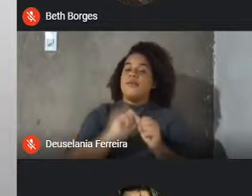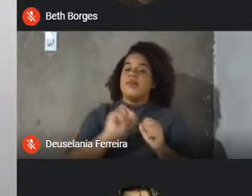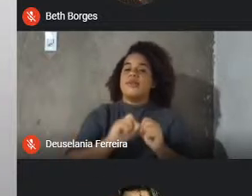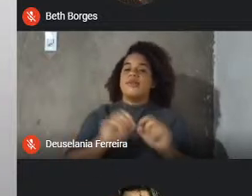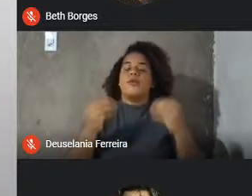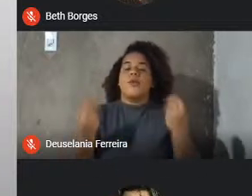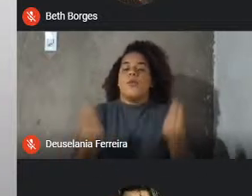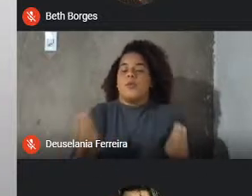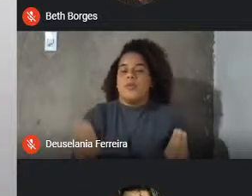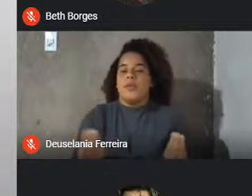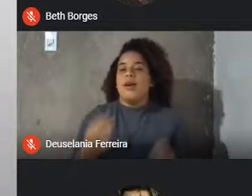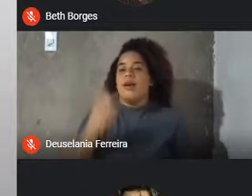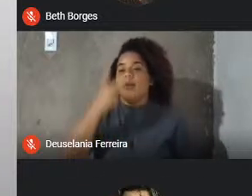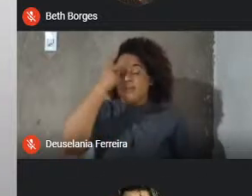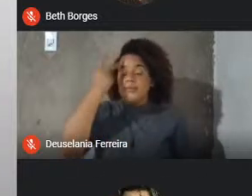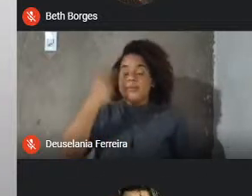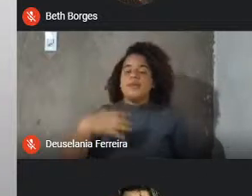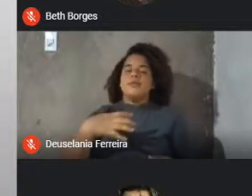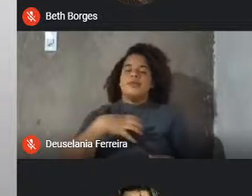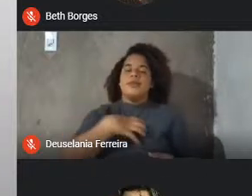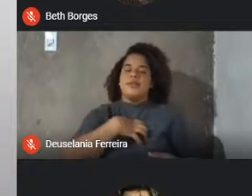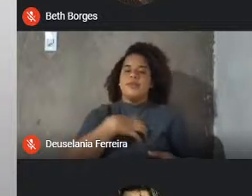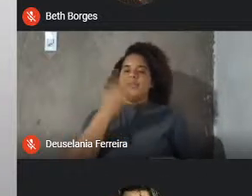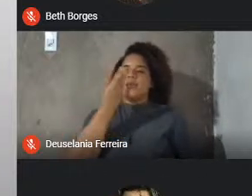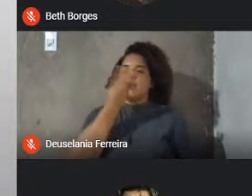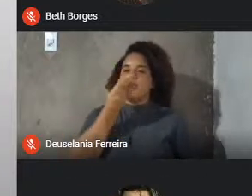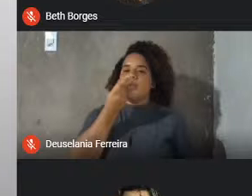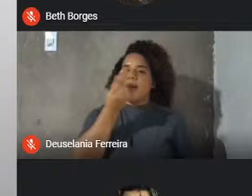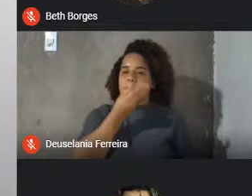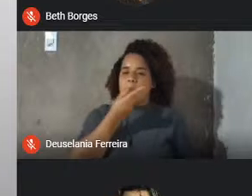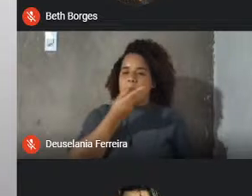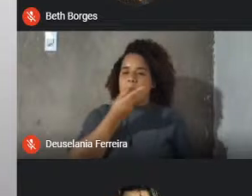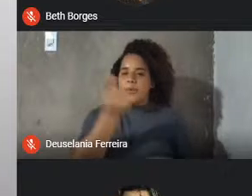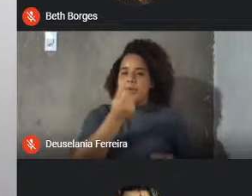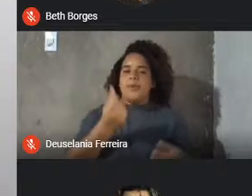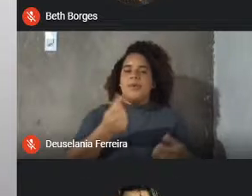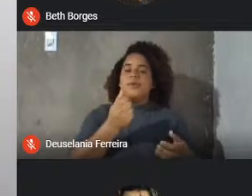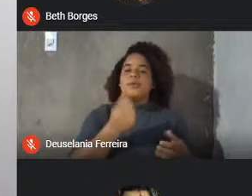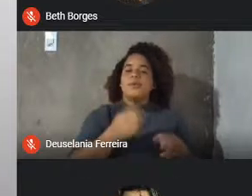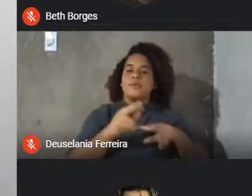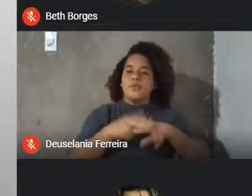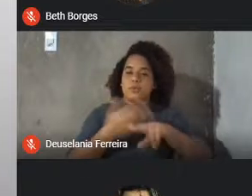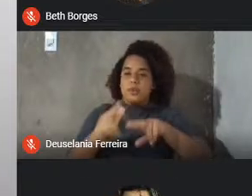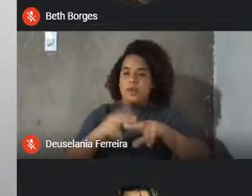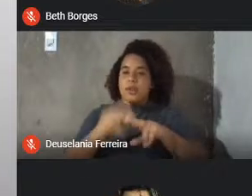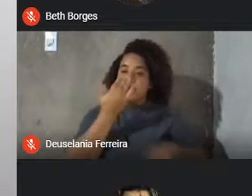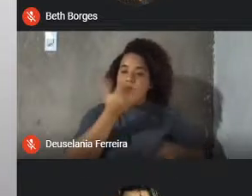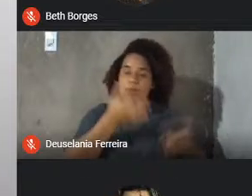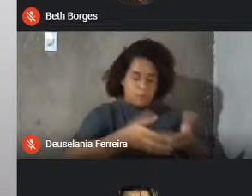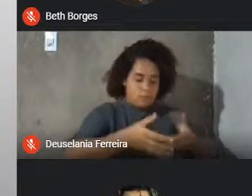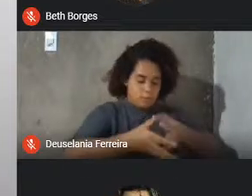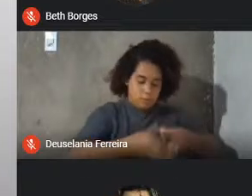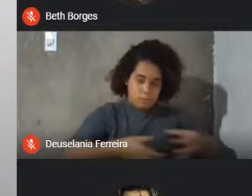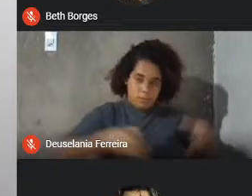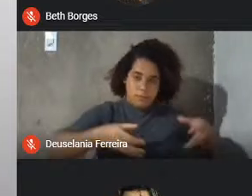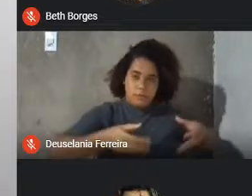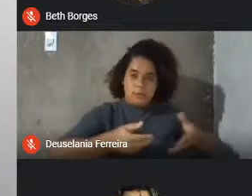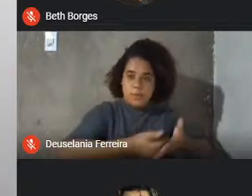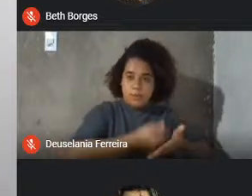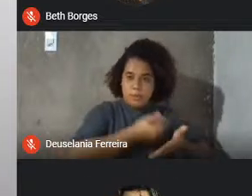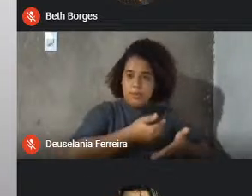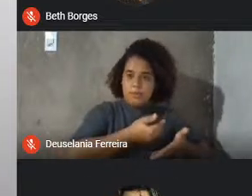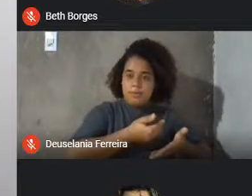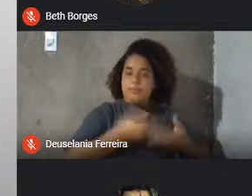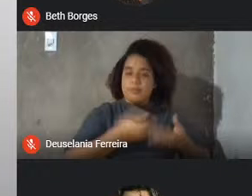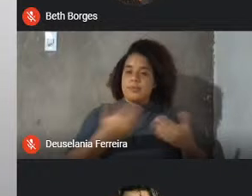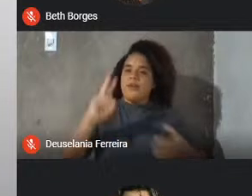sentir o gosto, o sabor do chocolate ao comer o mamão. E assim vai sendo reforçado no cérebro, até que